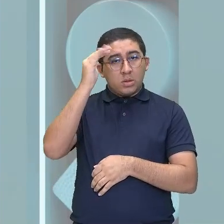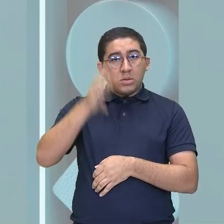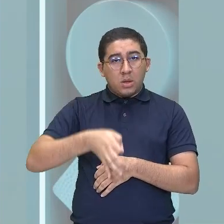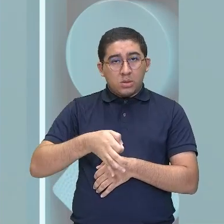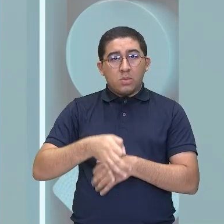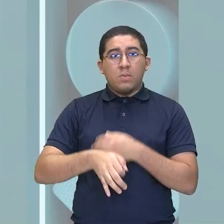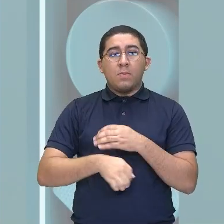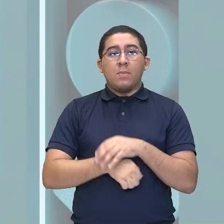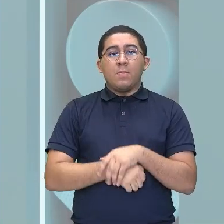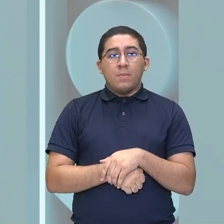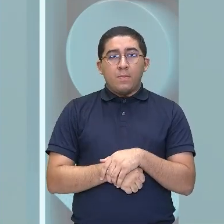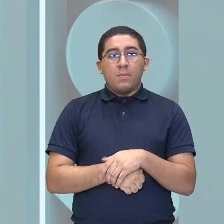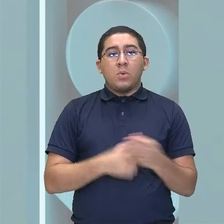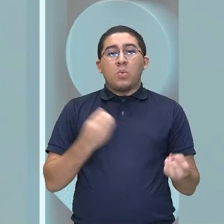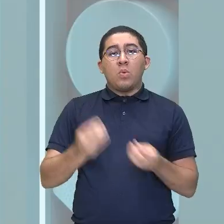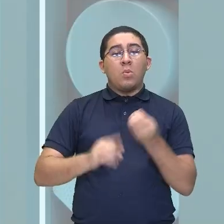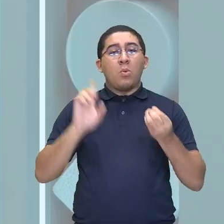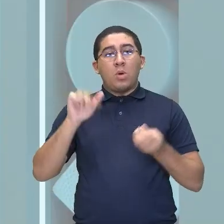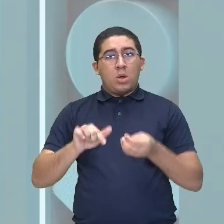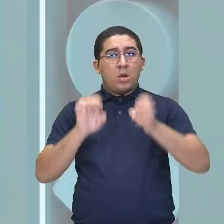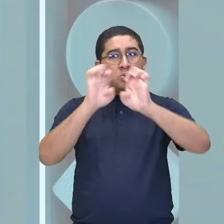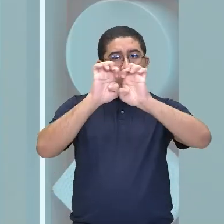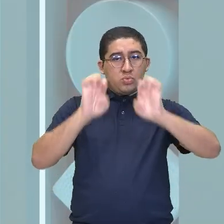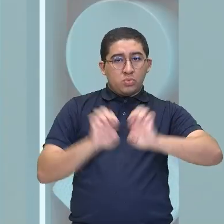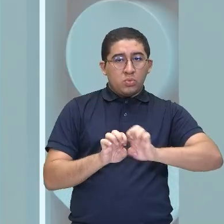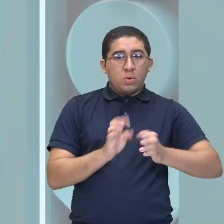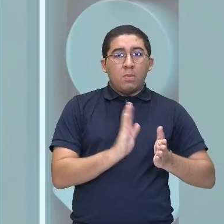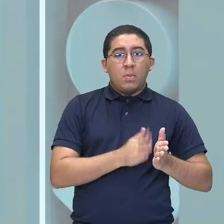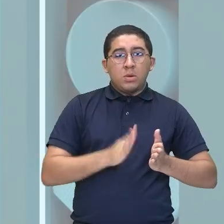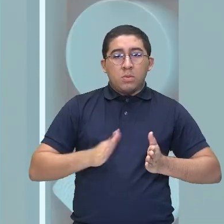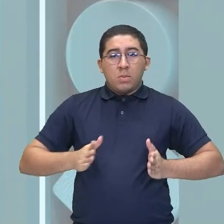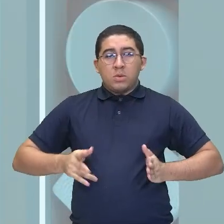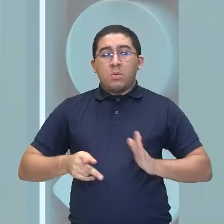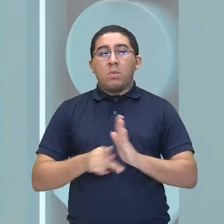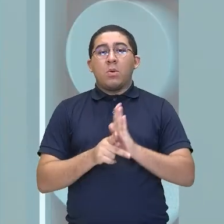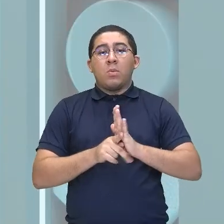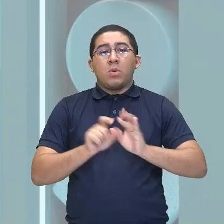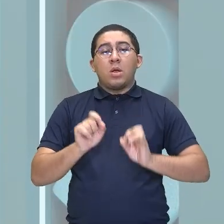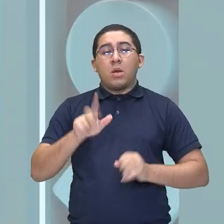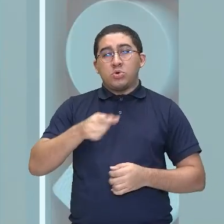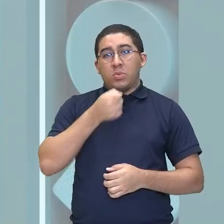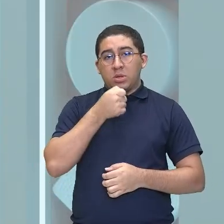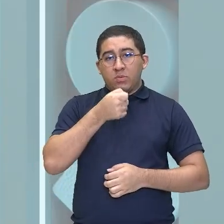entender como funciona o passo a passo, né, de uma entrevista.